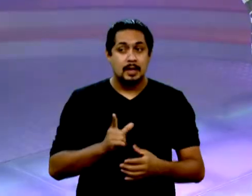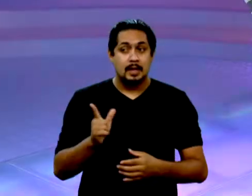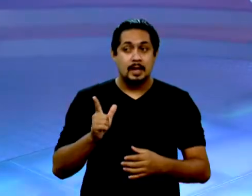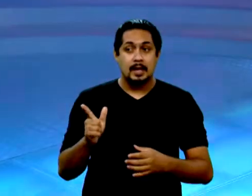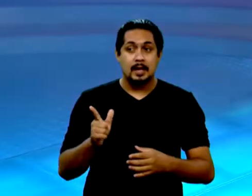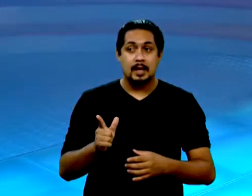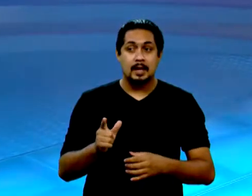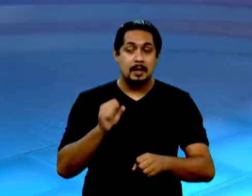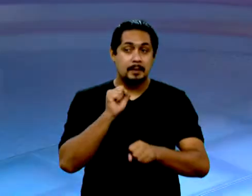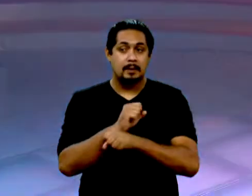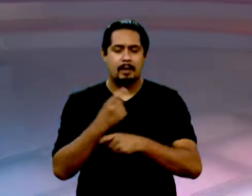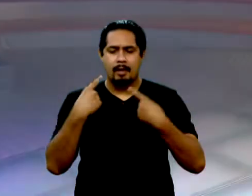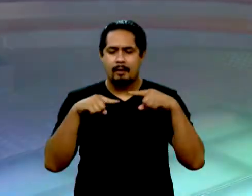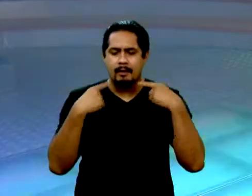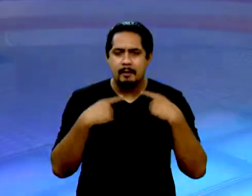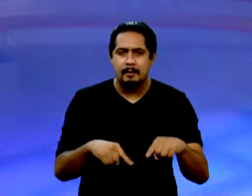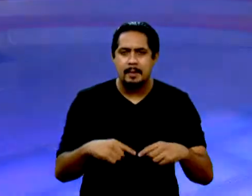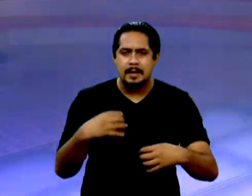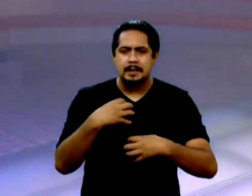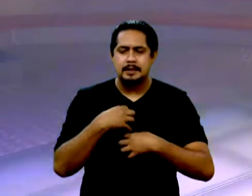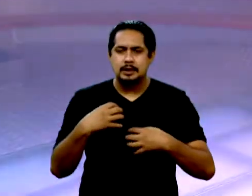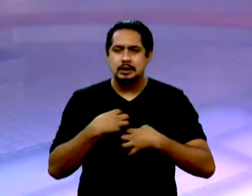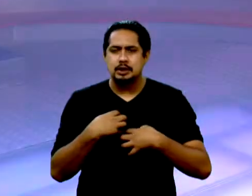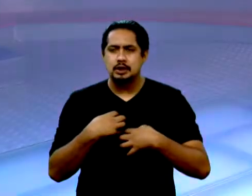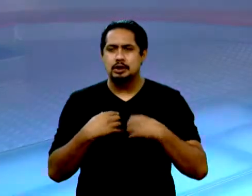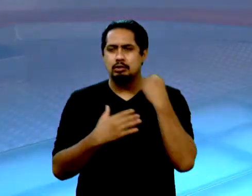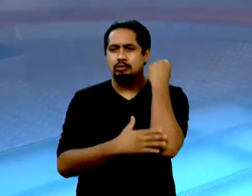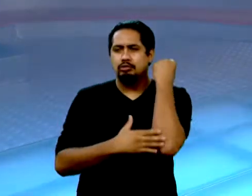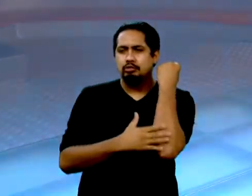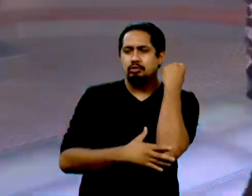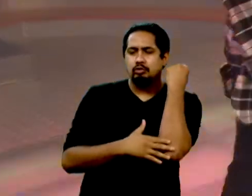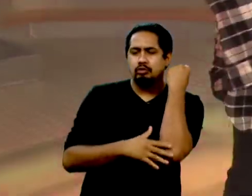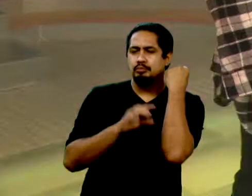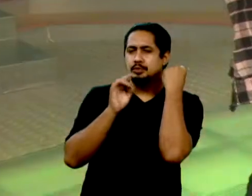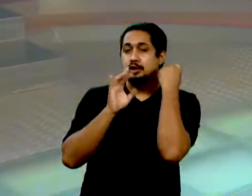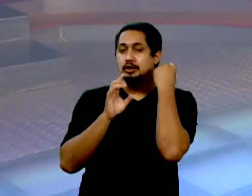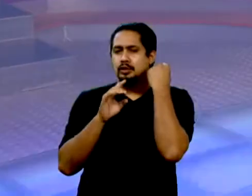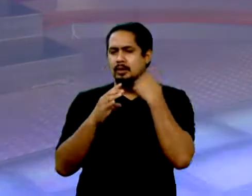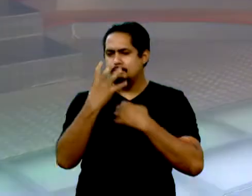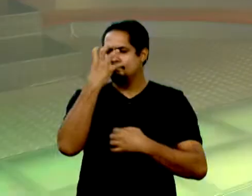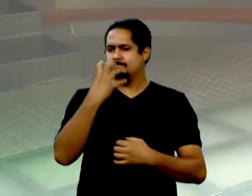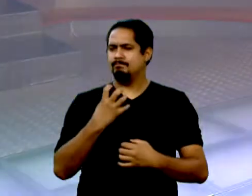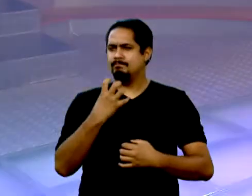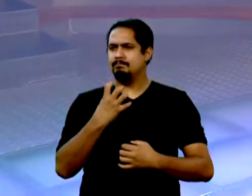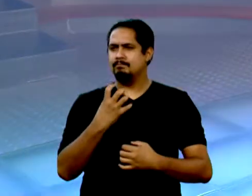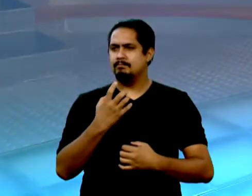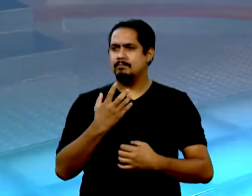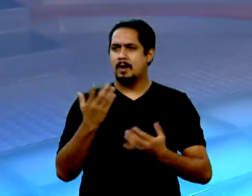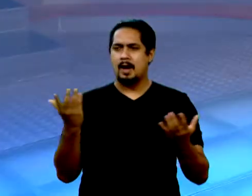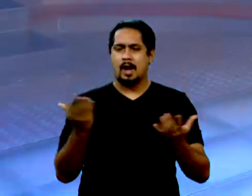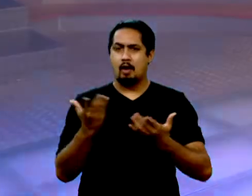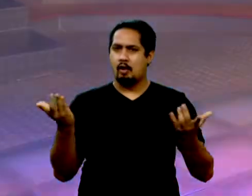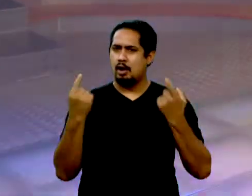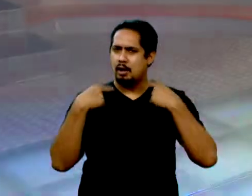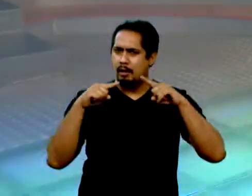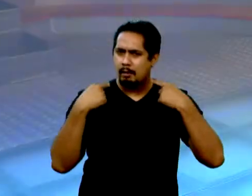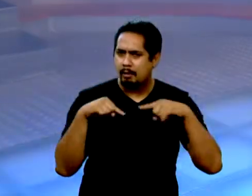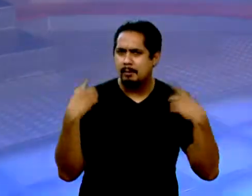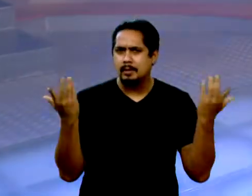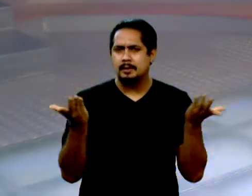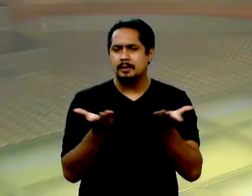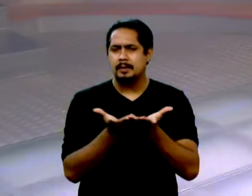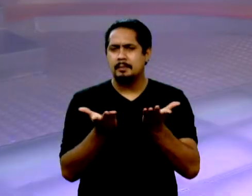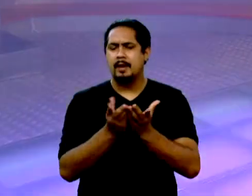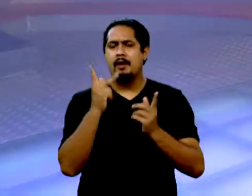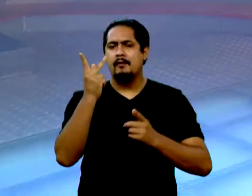tá reclamando. Ele agora, antes ele sentia ciúme e só ficava de cara feia. Ele agora fica assim, ó, que isso, né? Elogiando,